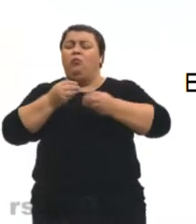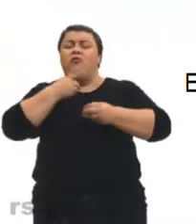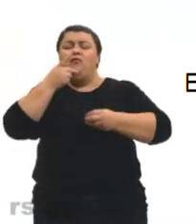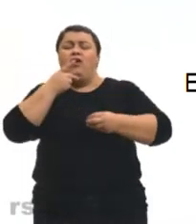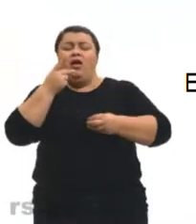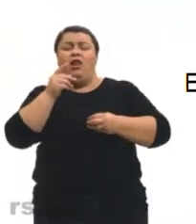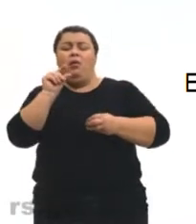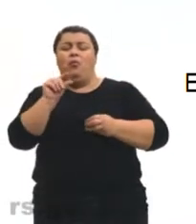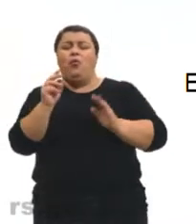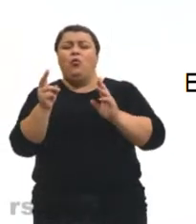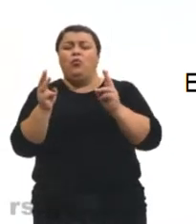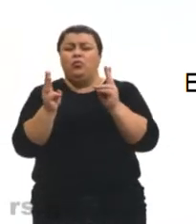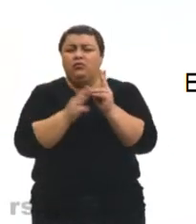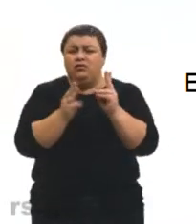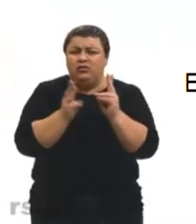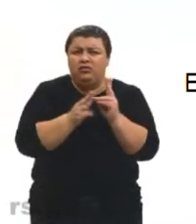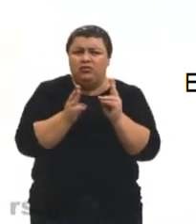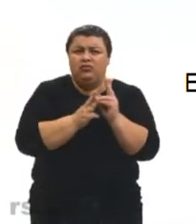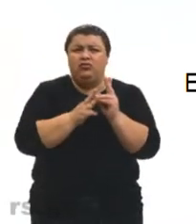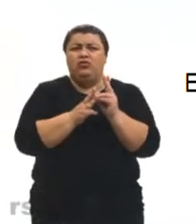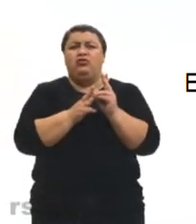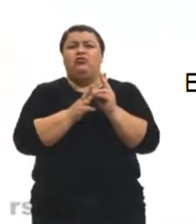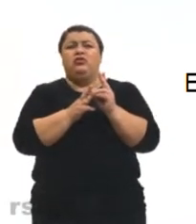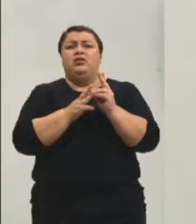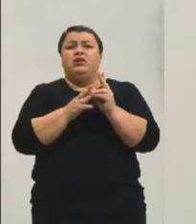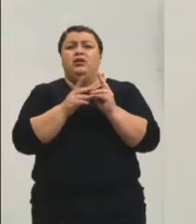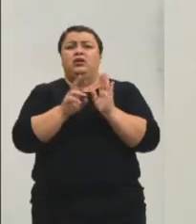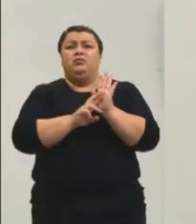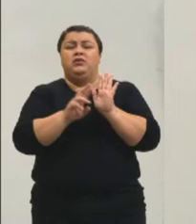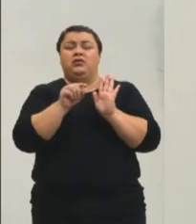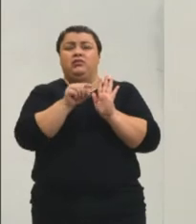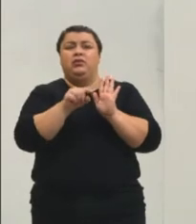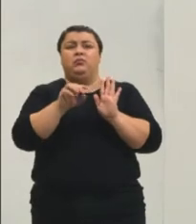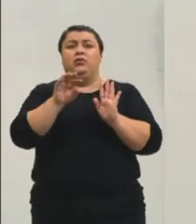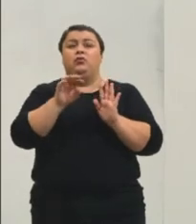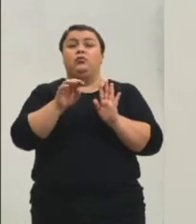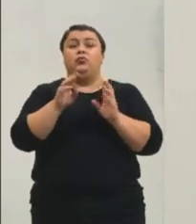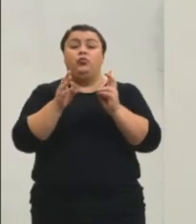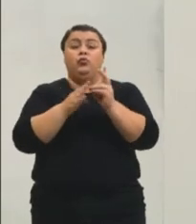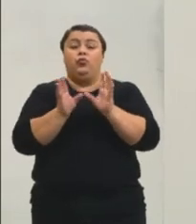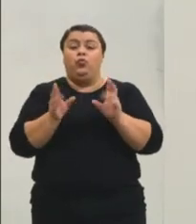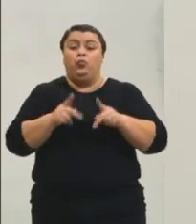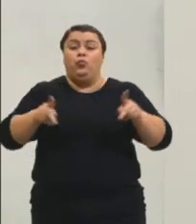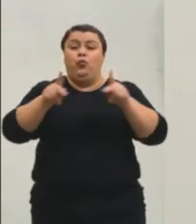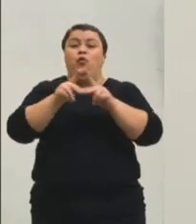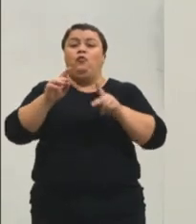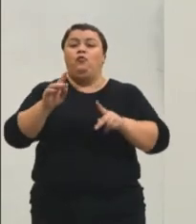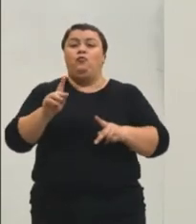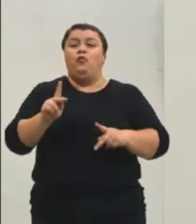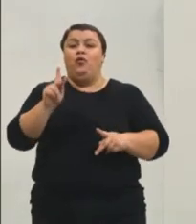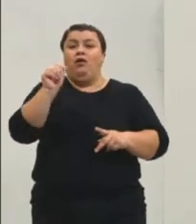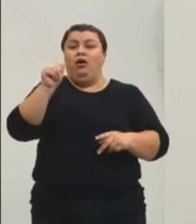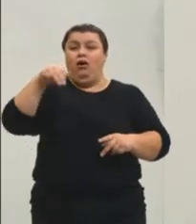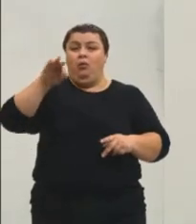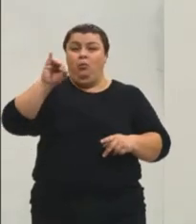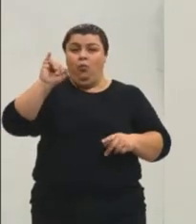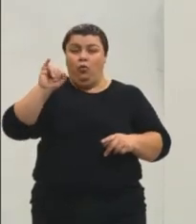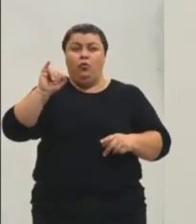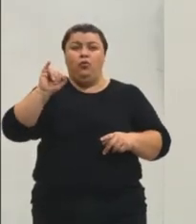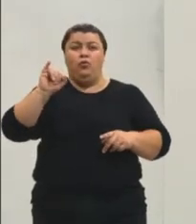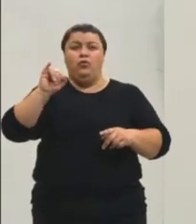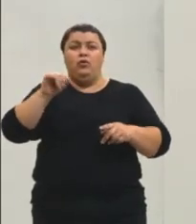fala pouco dos indígenas representados aqui pelos Tamoios né sobre como a gente fala pouco sobre pessoas negras né sobre os